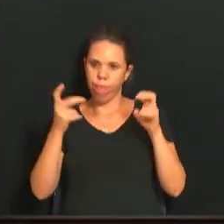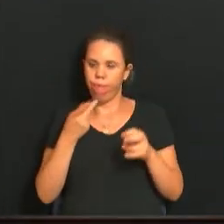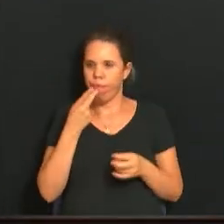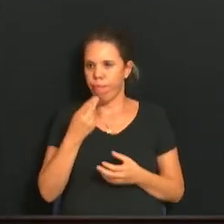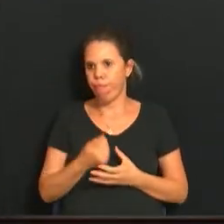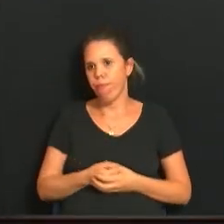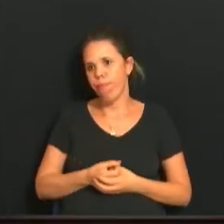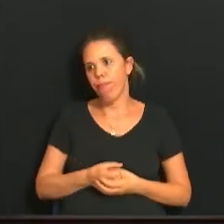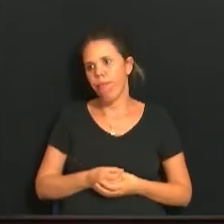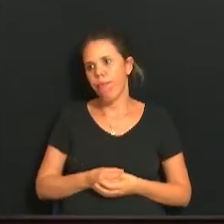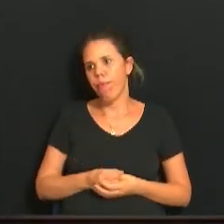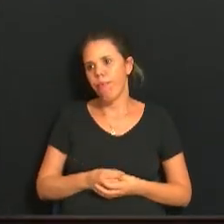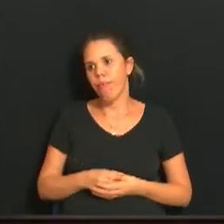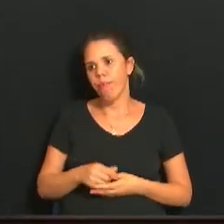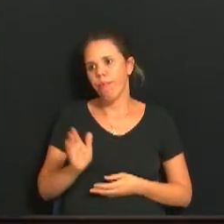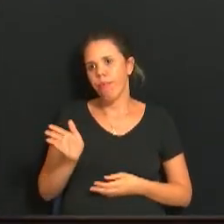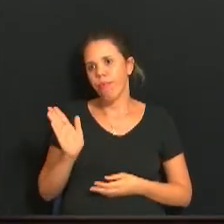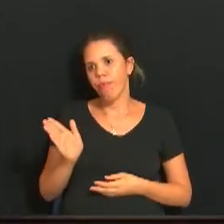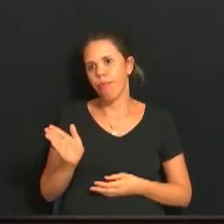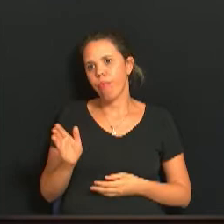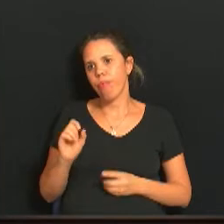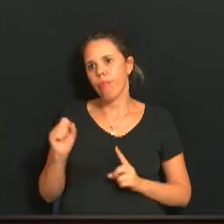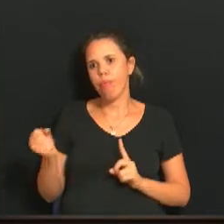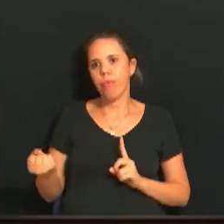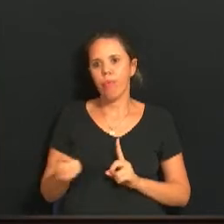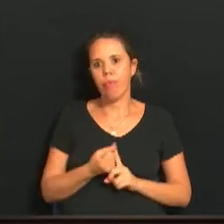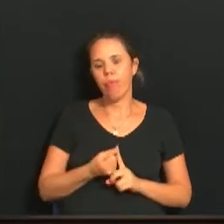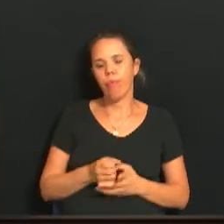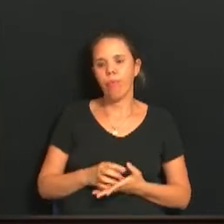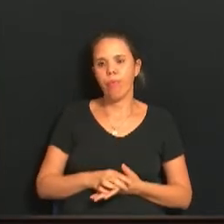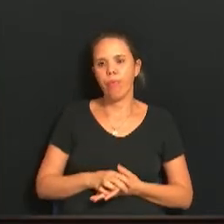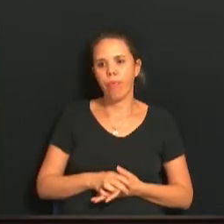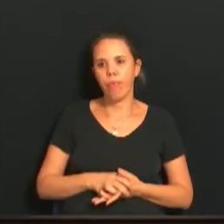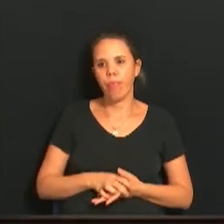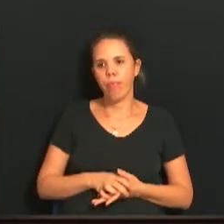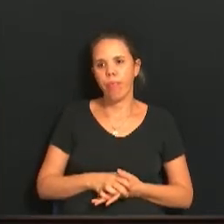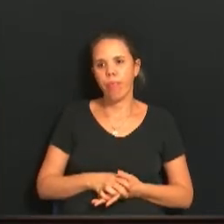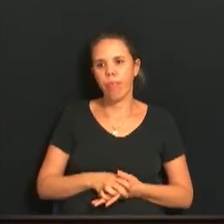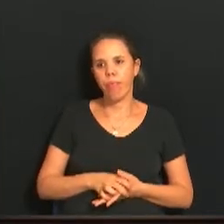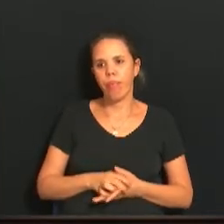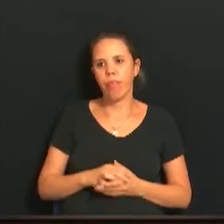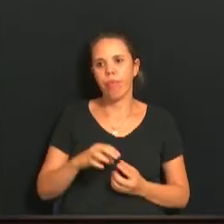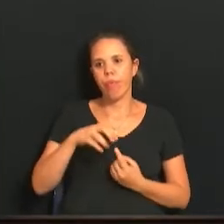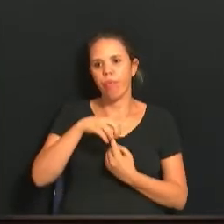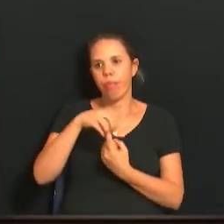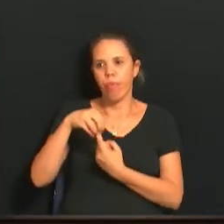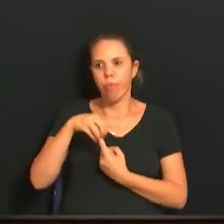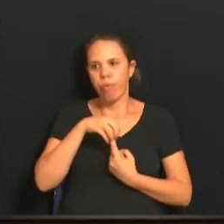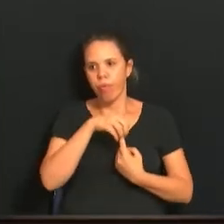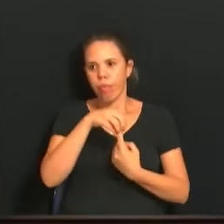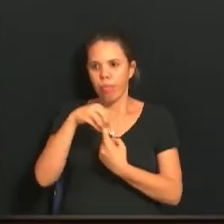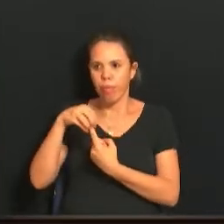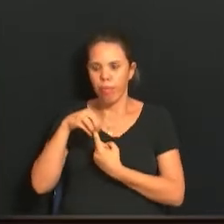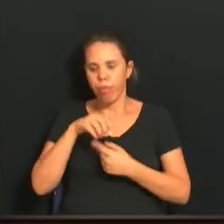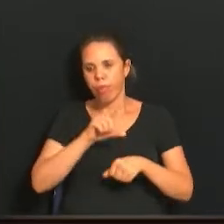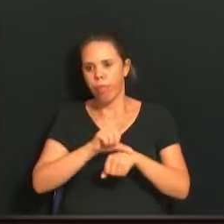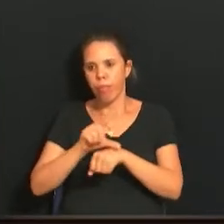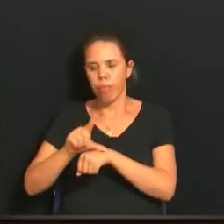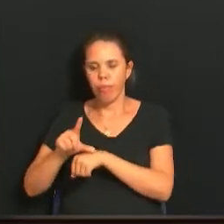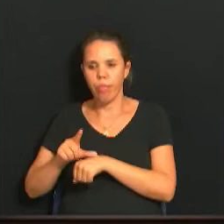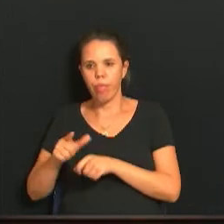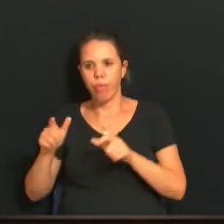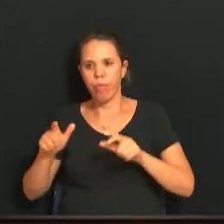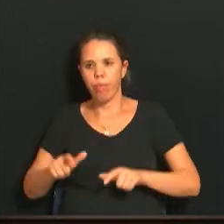uma questão já social. Um exemplo, eu estou falando aqui da questão dos camelôs. Vamos falar aqui. Nós queremos uma área,